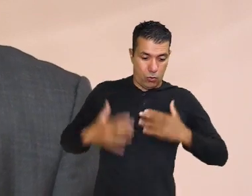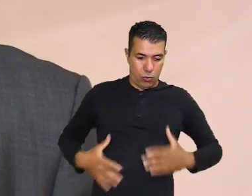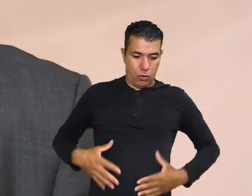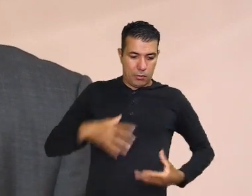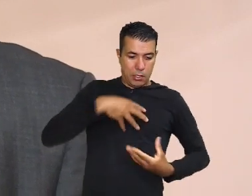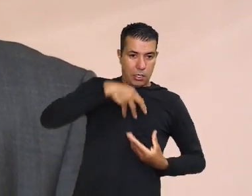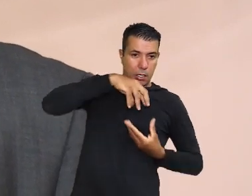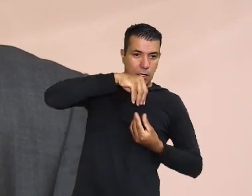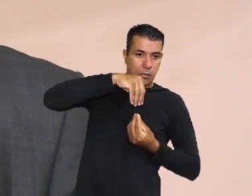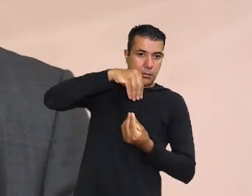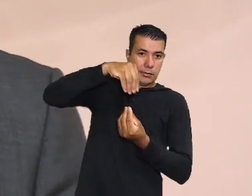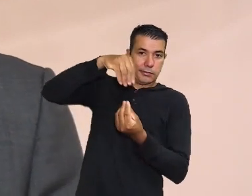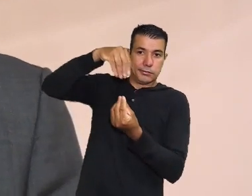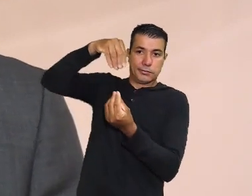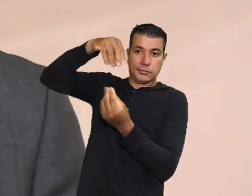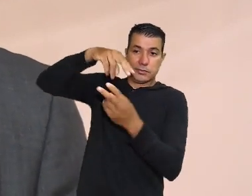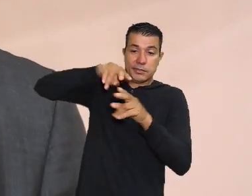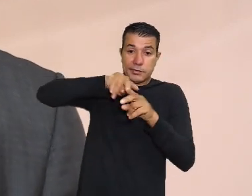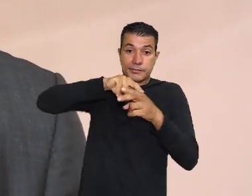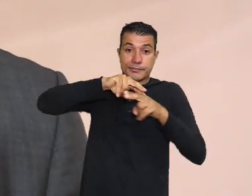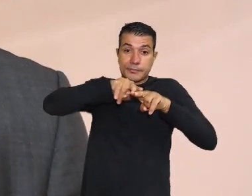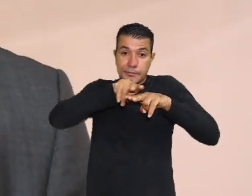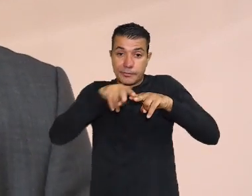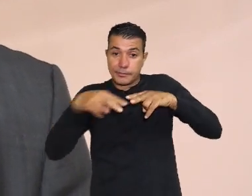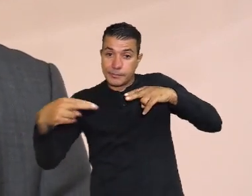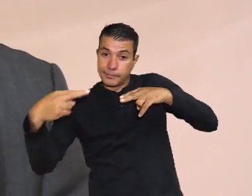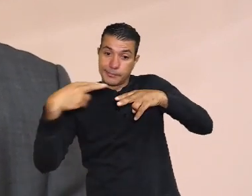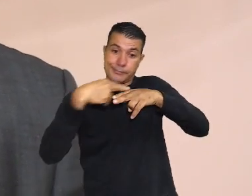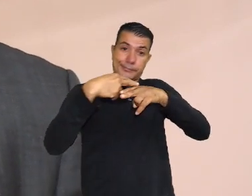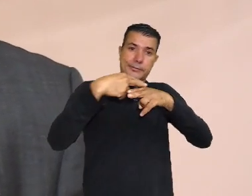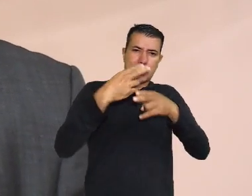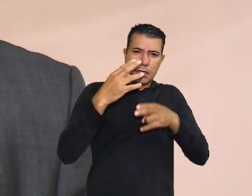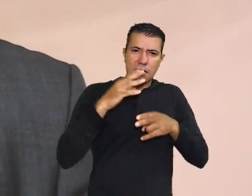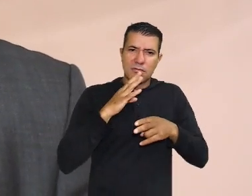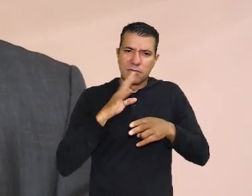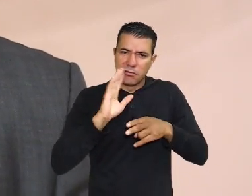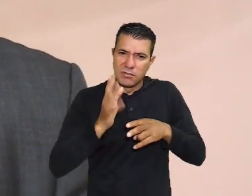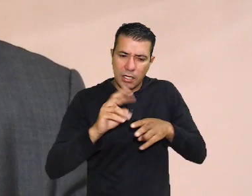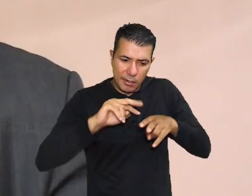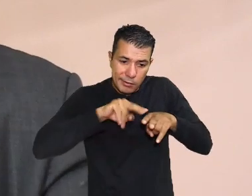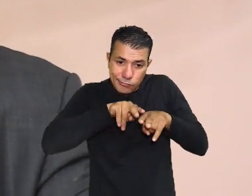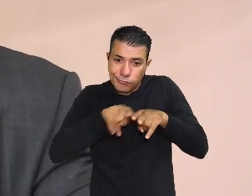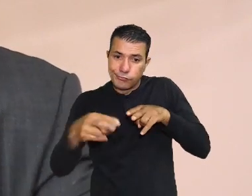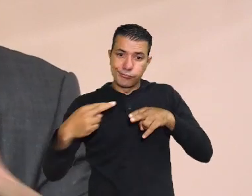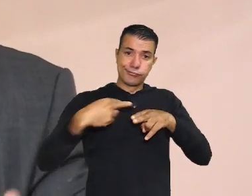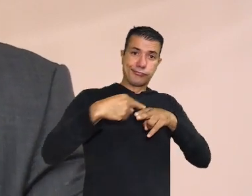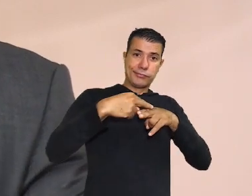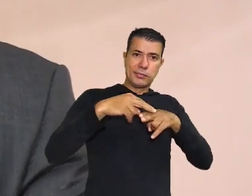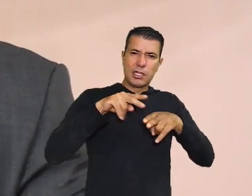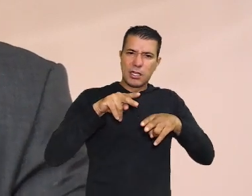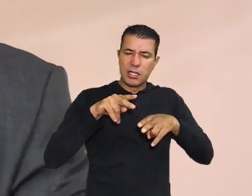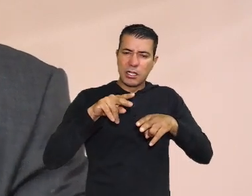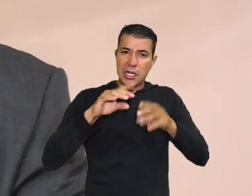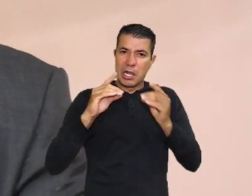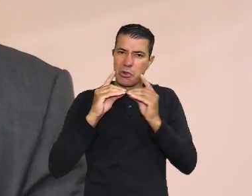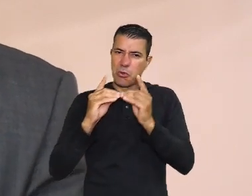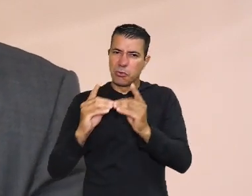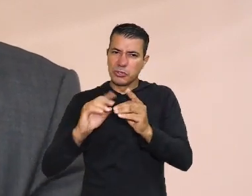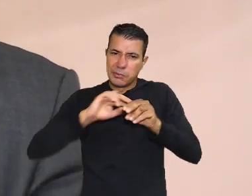outro ser. Essa seria a doutrina da reencarnação. Você já ouviu falar nisso? Já ouviu falar em